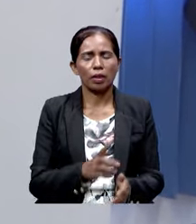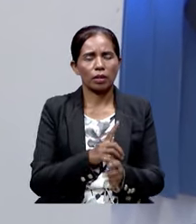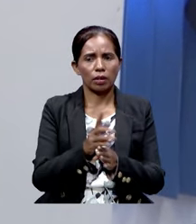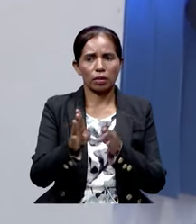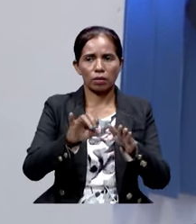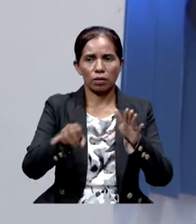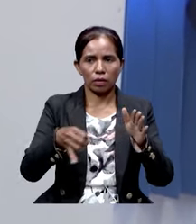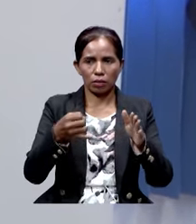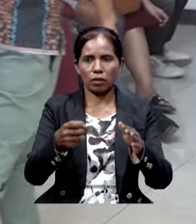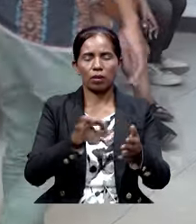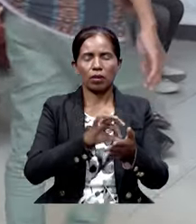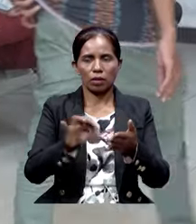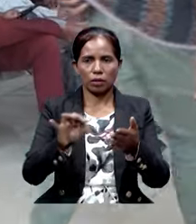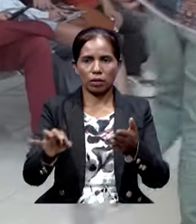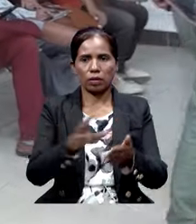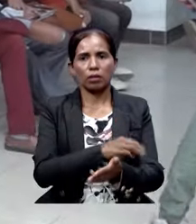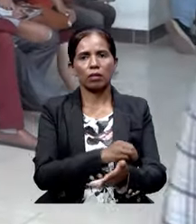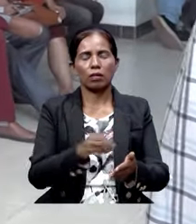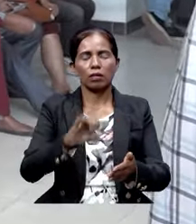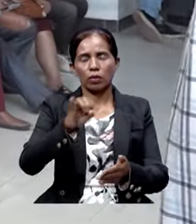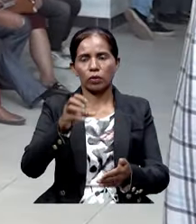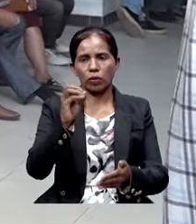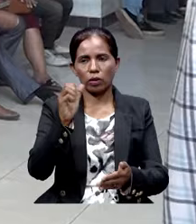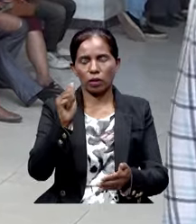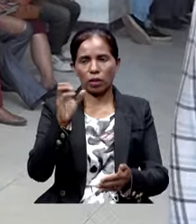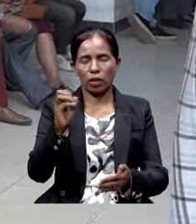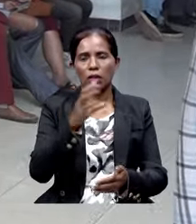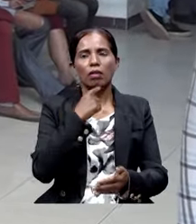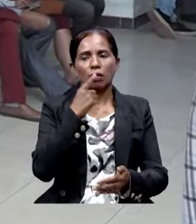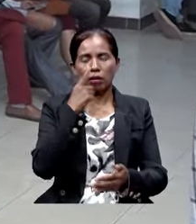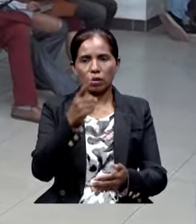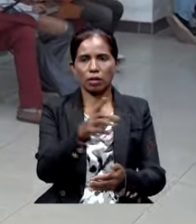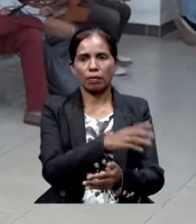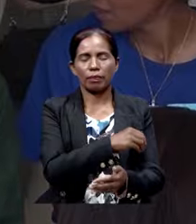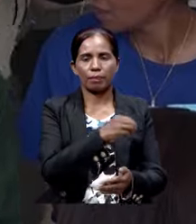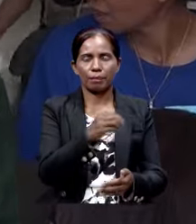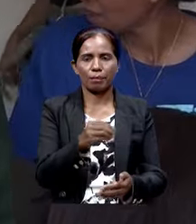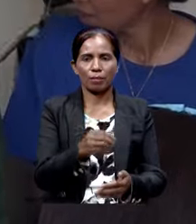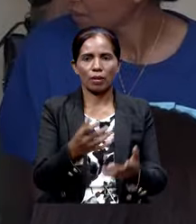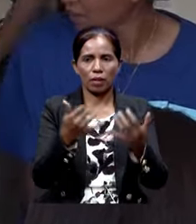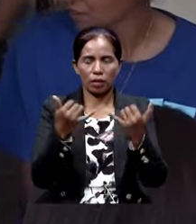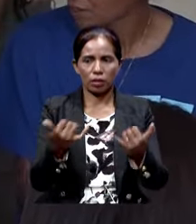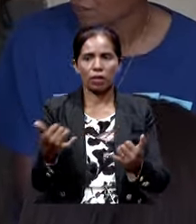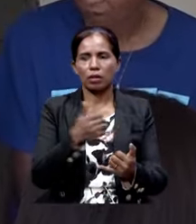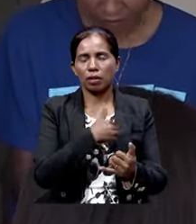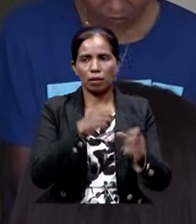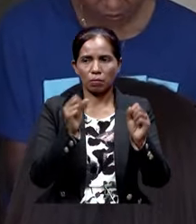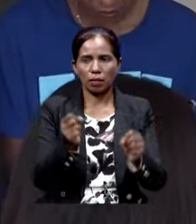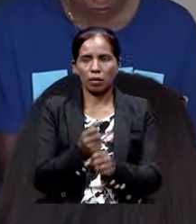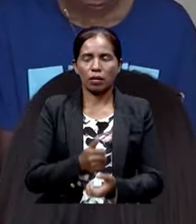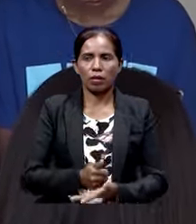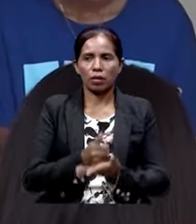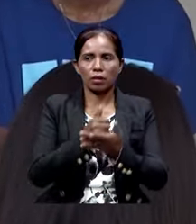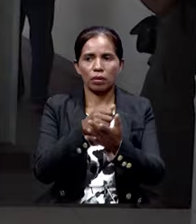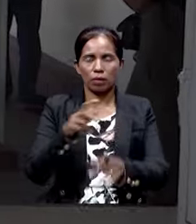Diretor-Geral Registro Notariado, João Fernandes Martins Borges Satete. Dedaune, será o belo halo atendimento